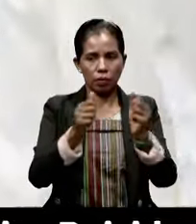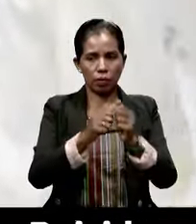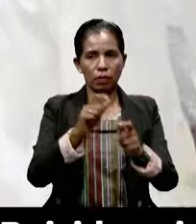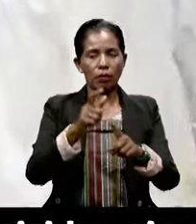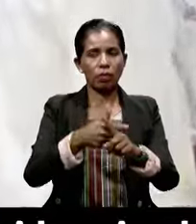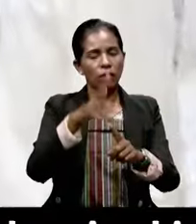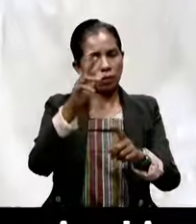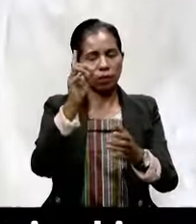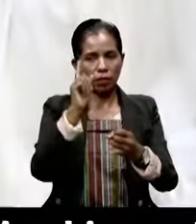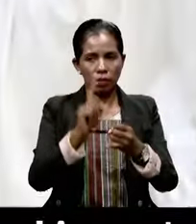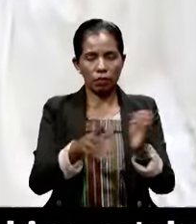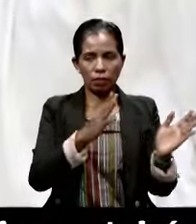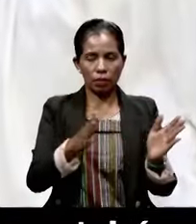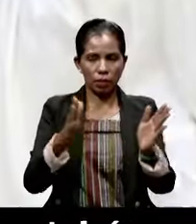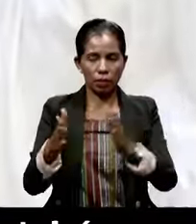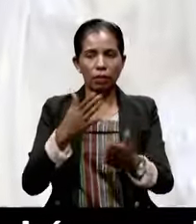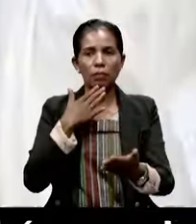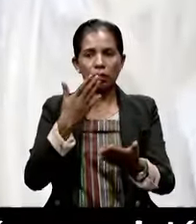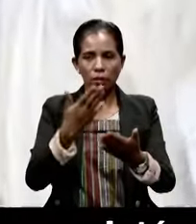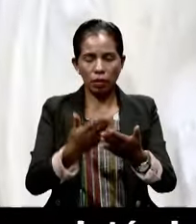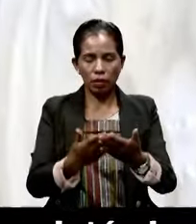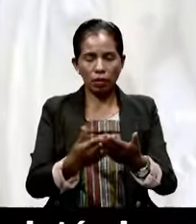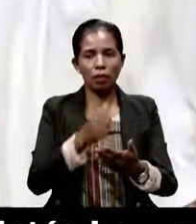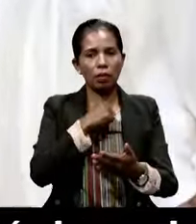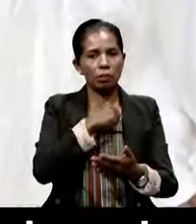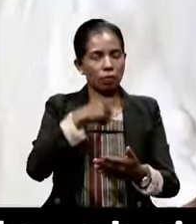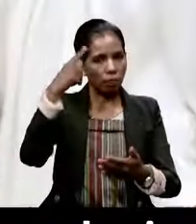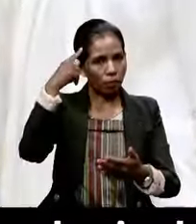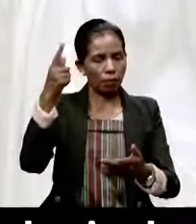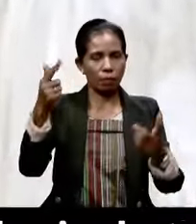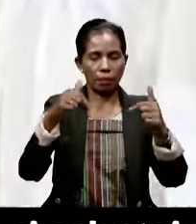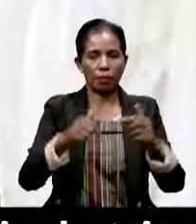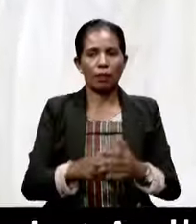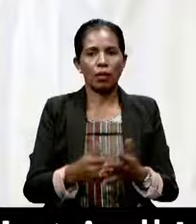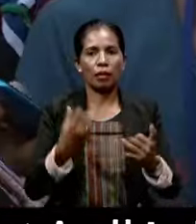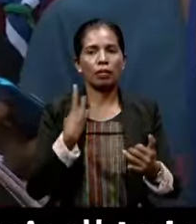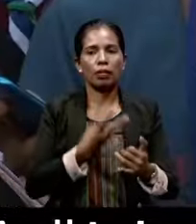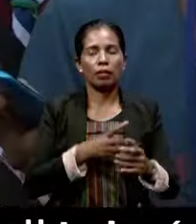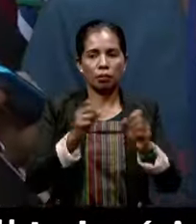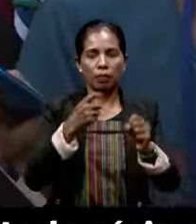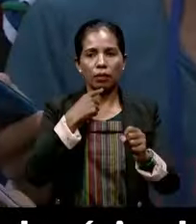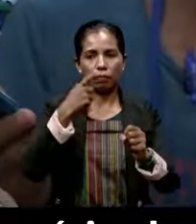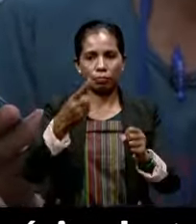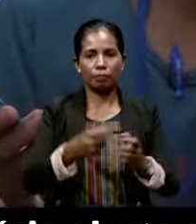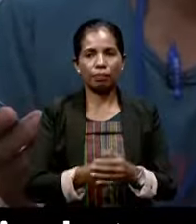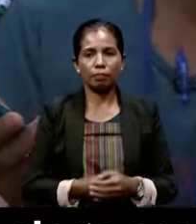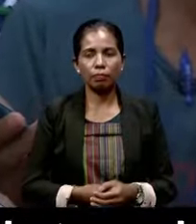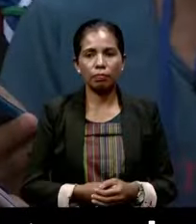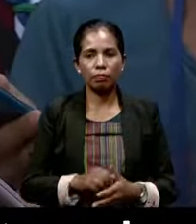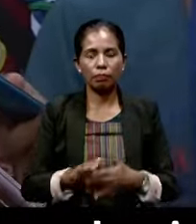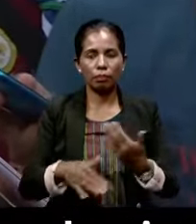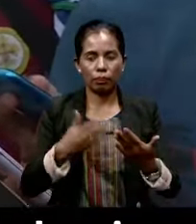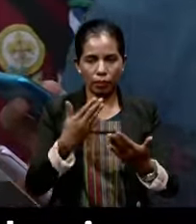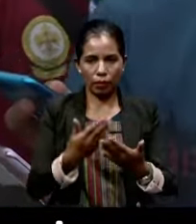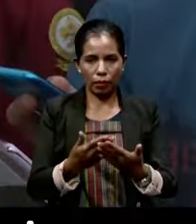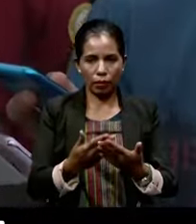ikus ne holi halo preparação ida ne bediak antes papa toi hati morleste agora ada dawing tebel diangkata batu tu de jenis